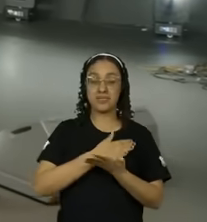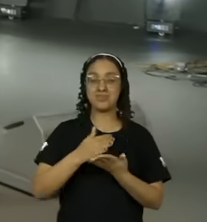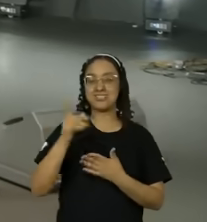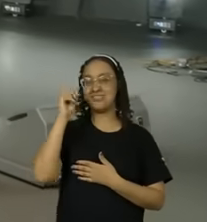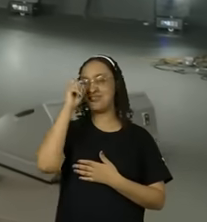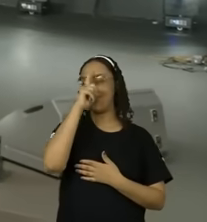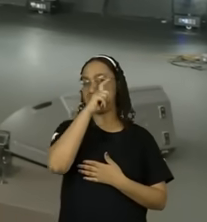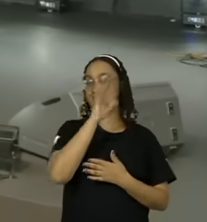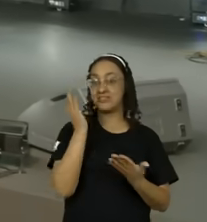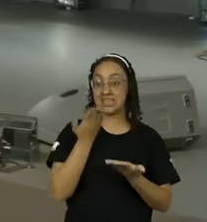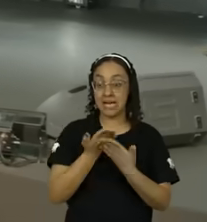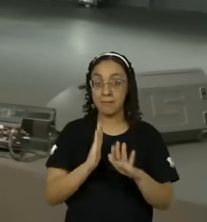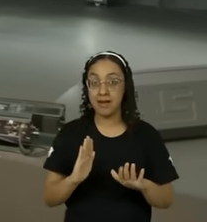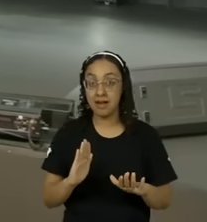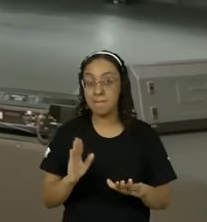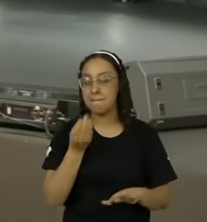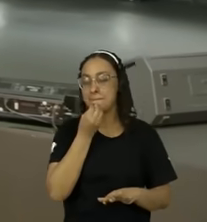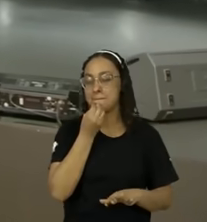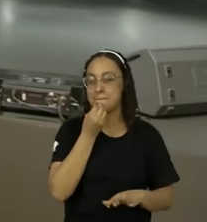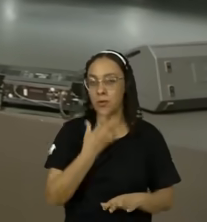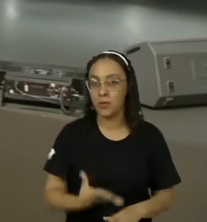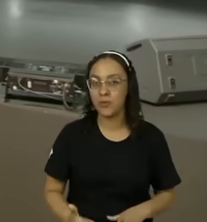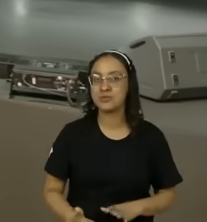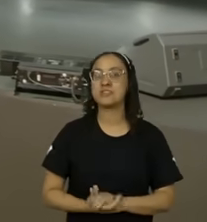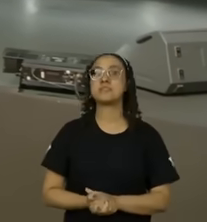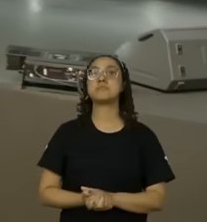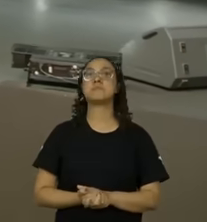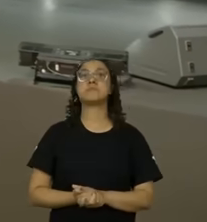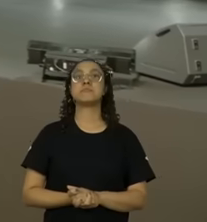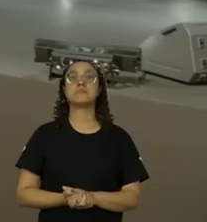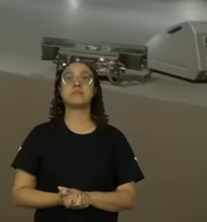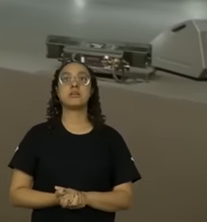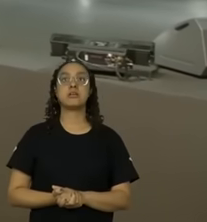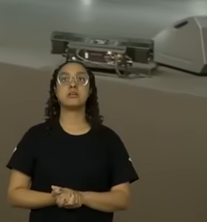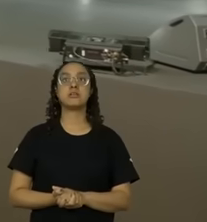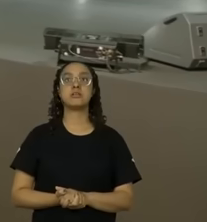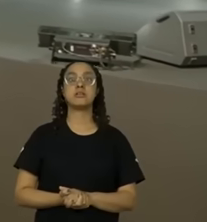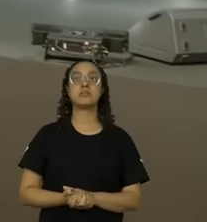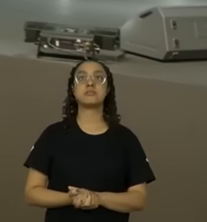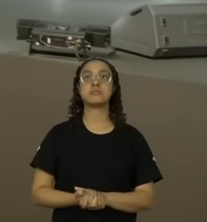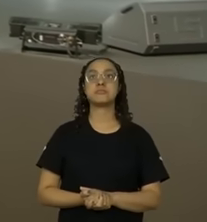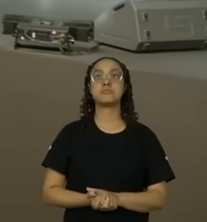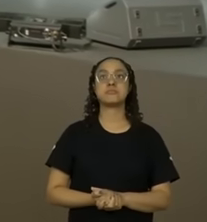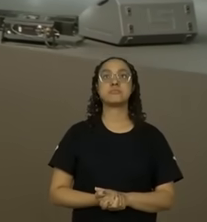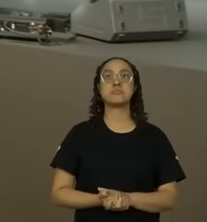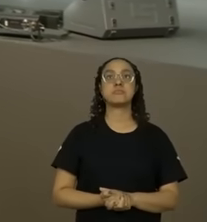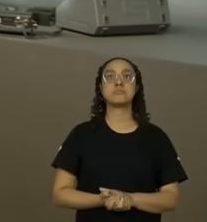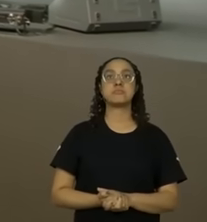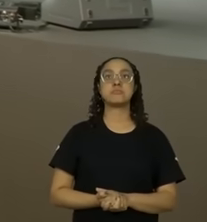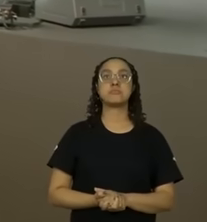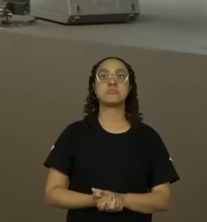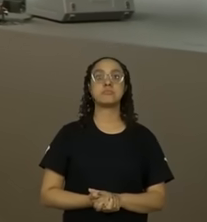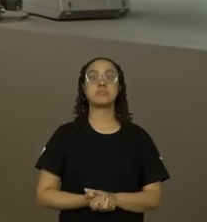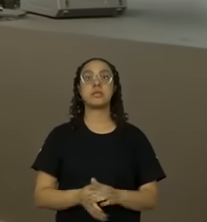lágrimas de José não são lágrimas de tristeza, são lágrimas de alegria. E como é que eu provo isso? Eu provo